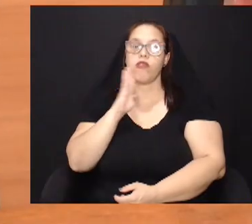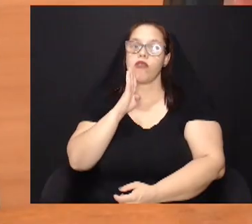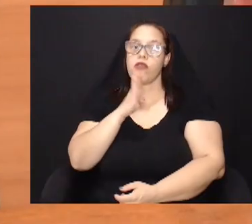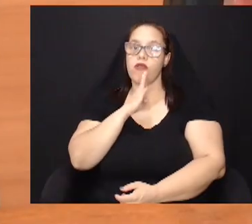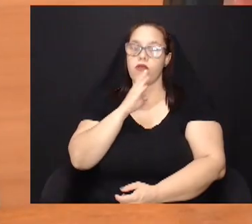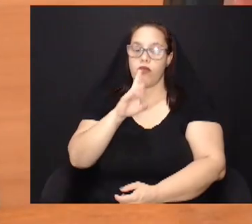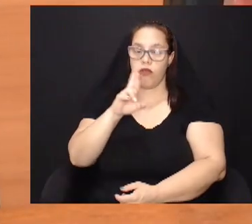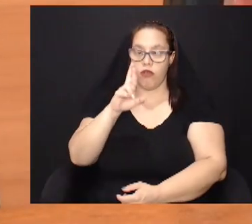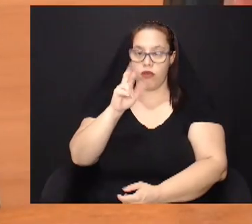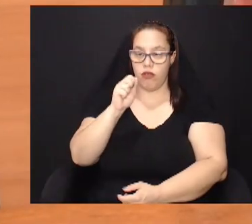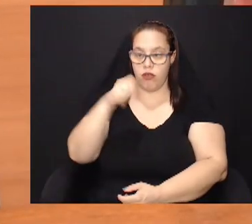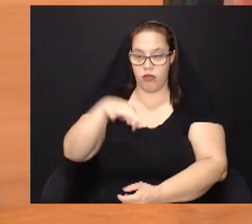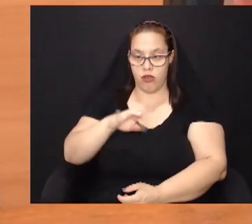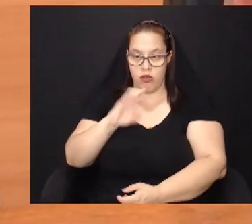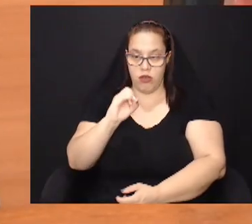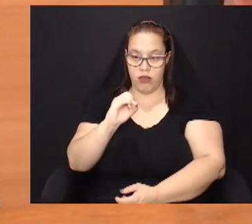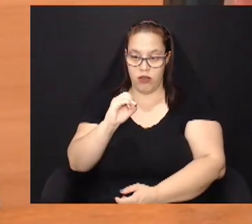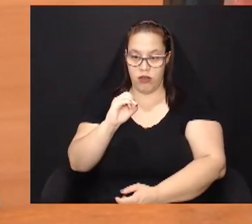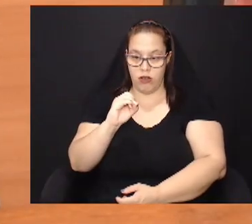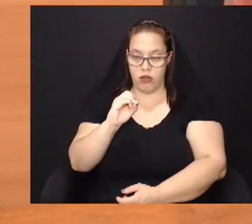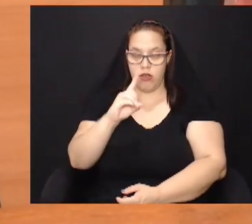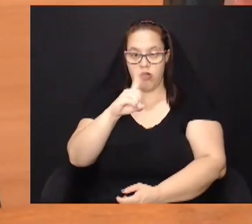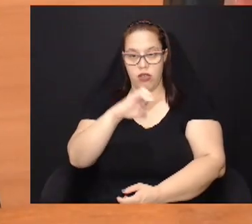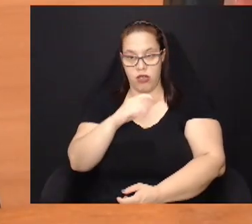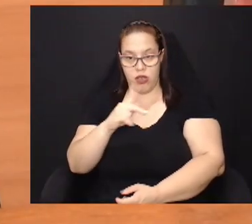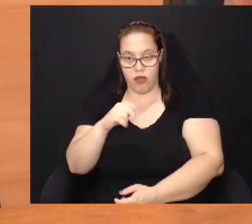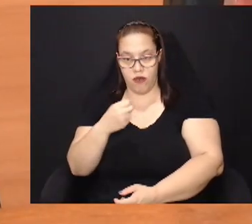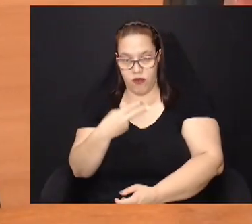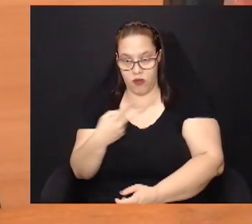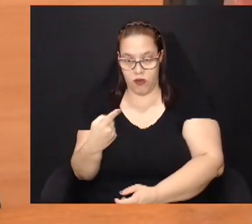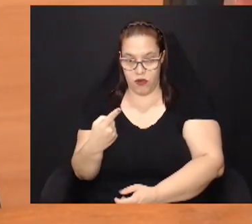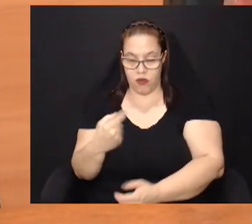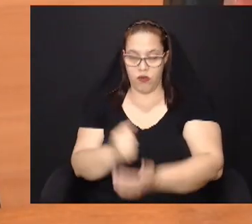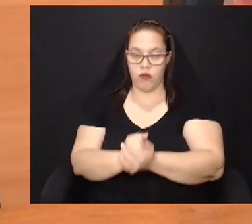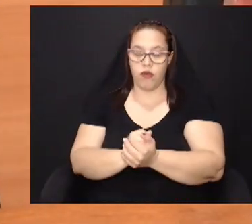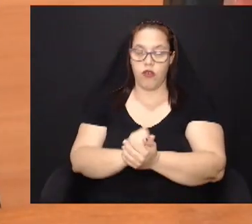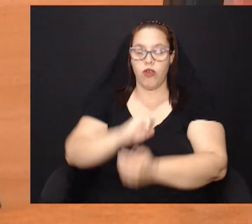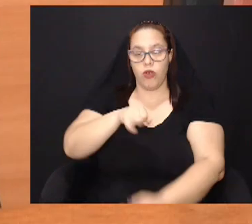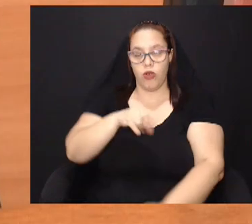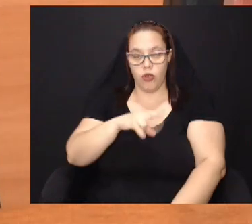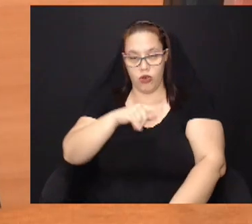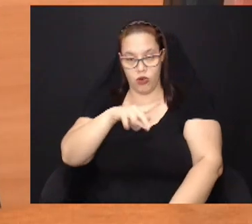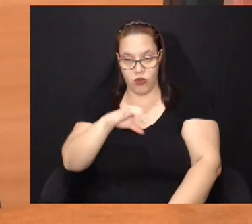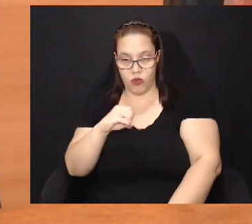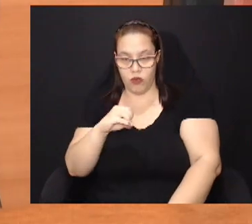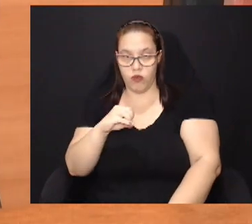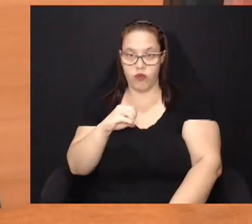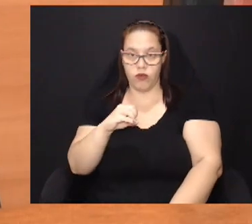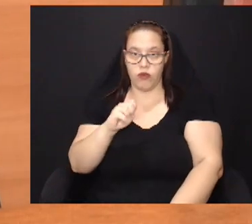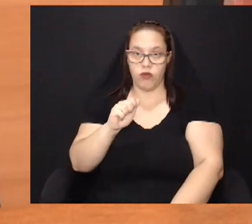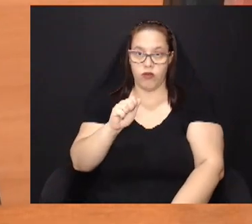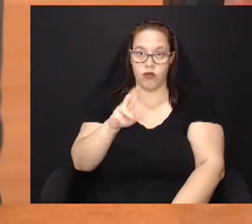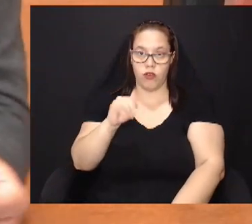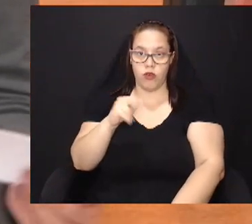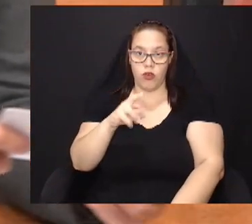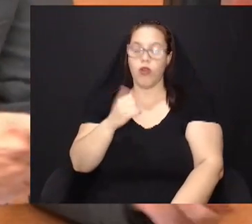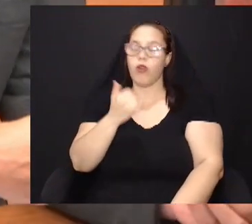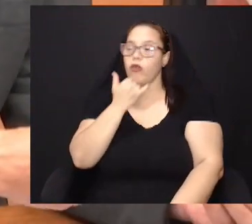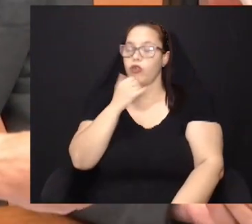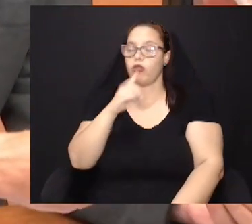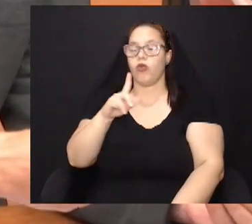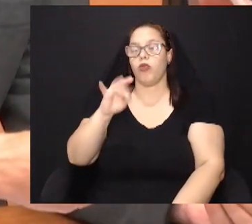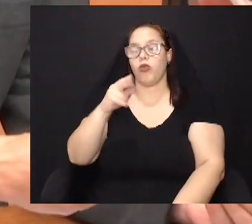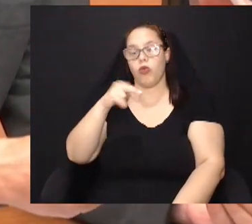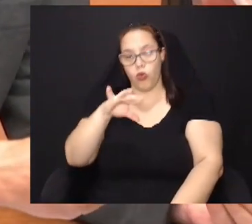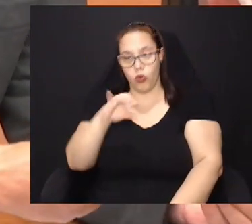Renato Vitali, Deck 21. Júlio Augusto, Bar... É o Júlio... Túlio. Olha, não tá